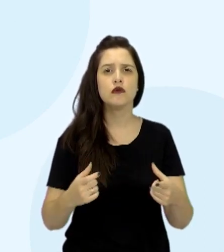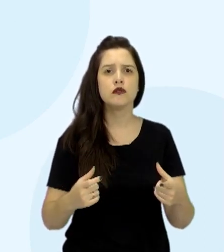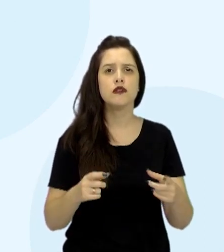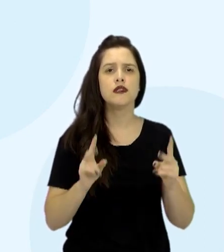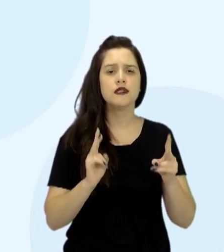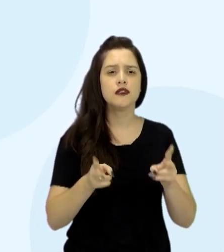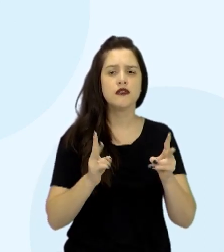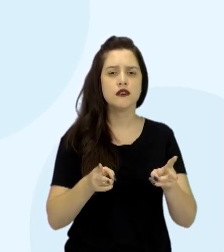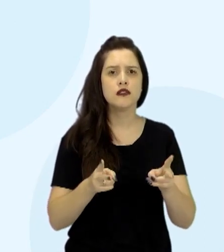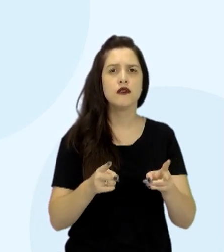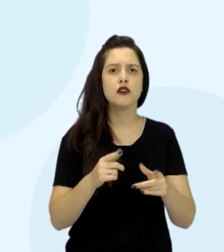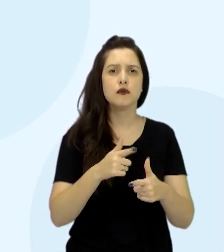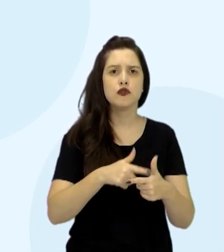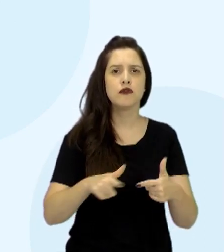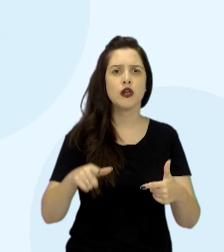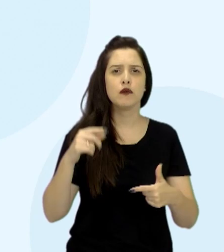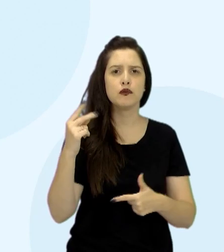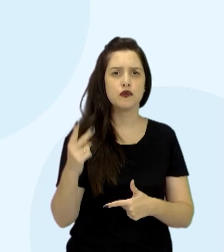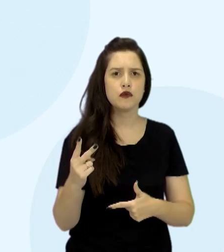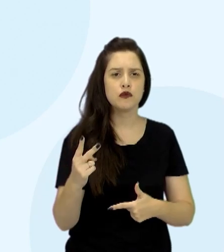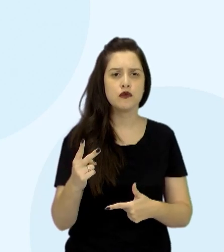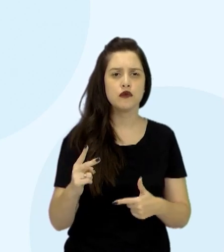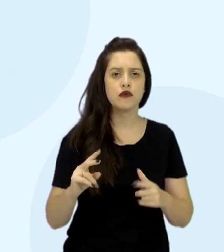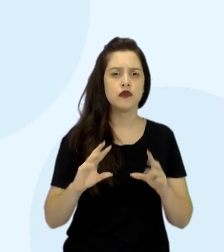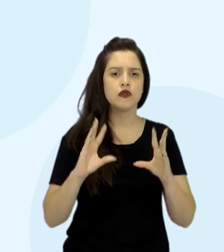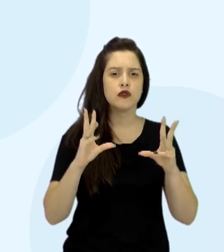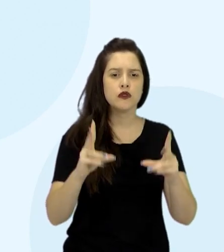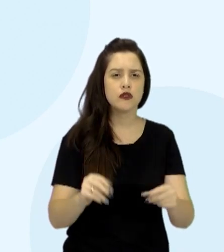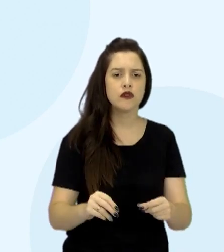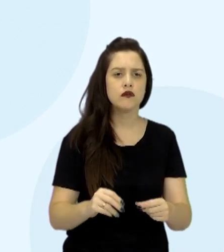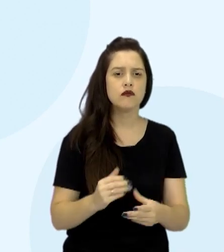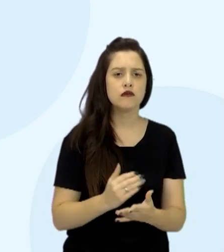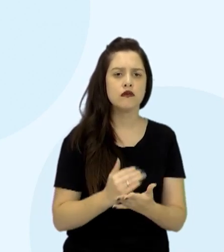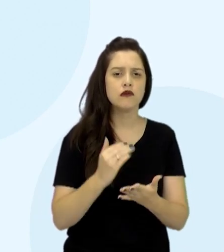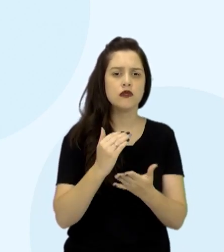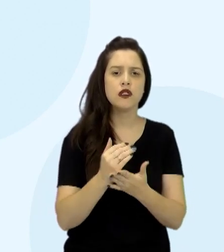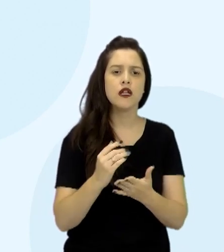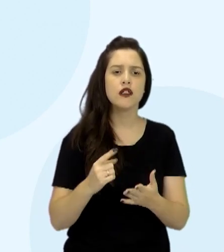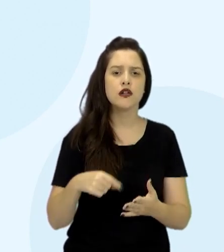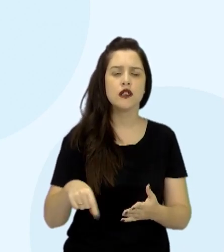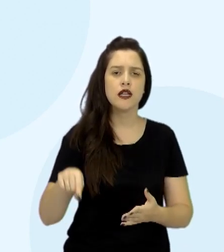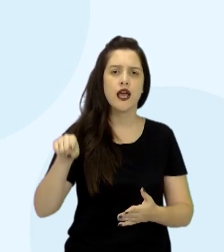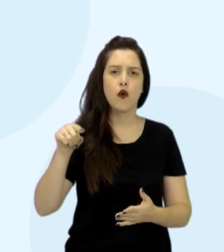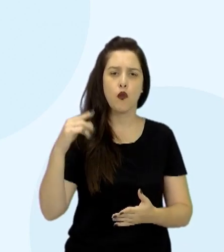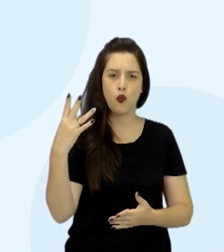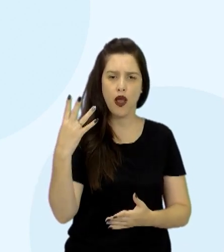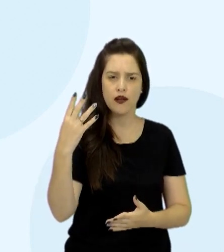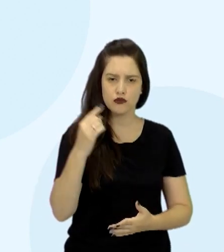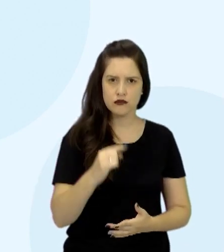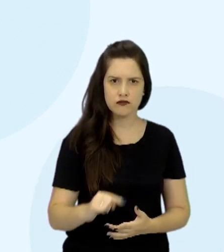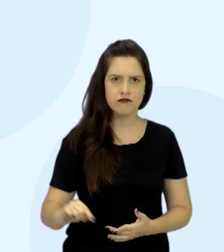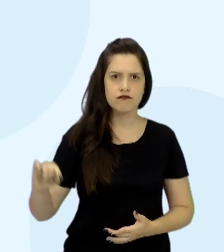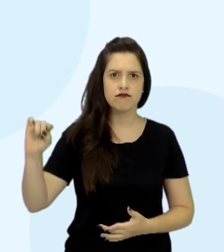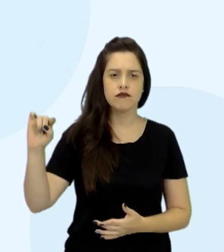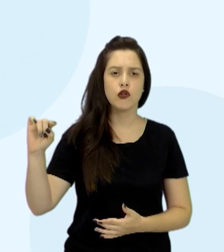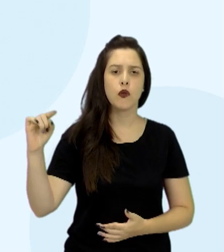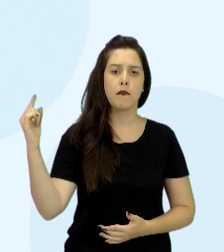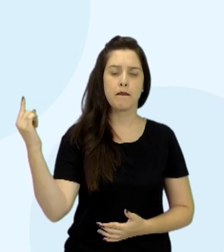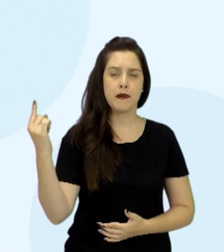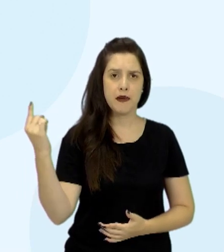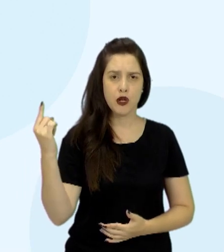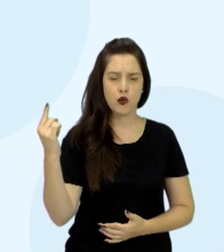para simplificar por 2. Então, tudo que eu fizer em cima, eu vou fazer embaixo para obter frações